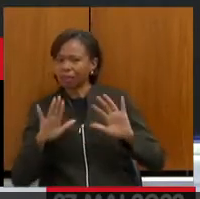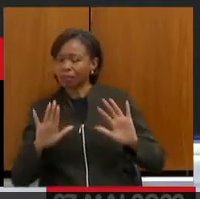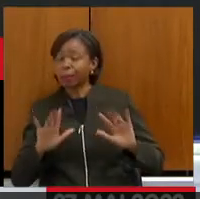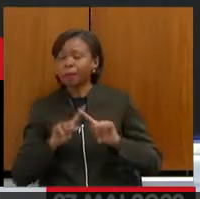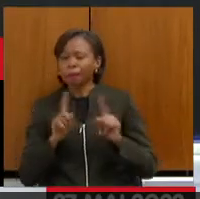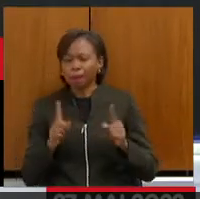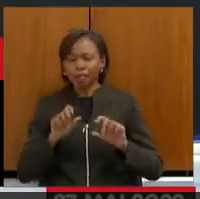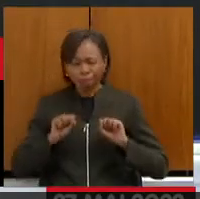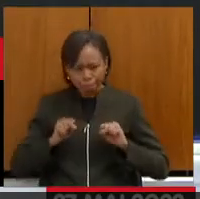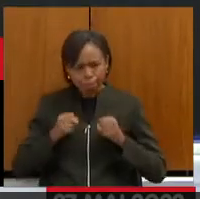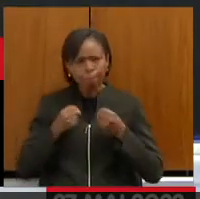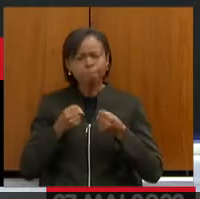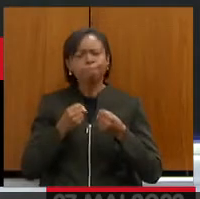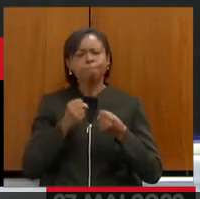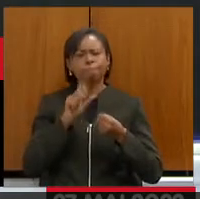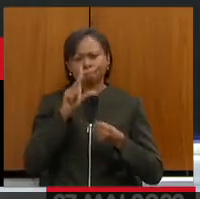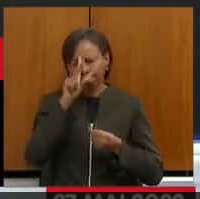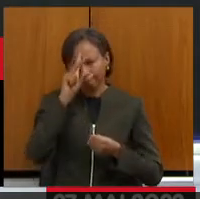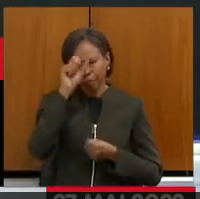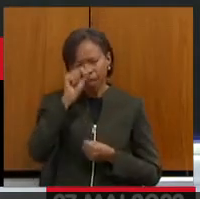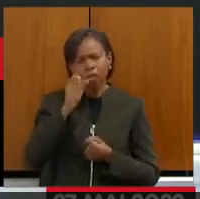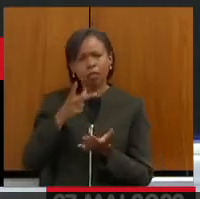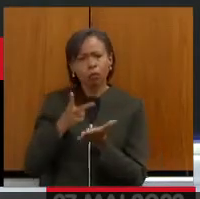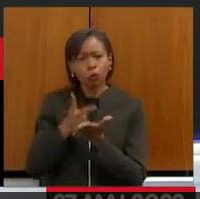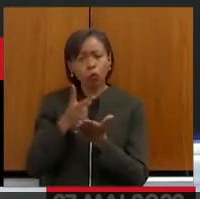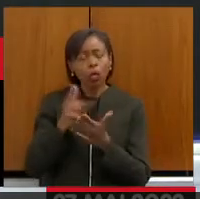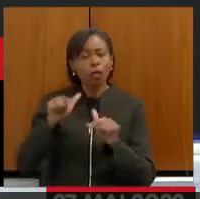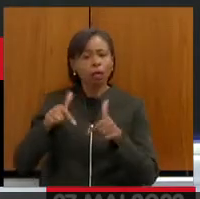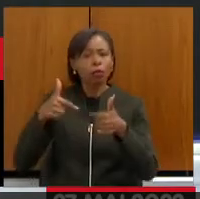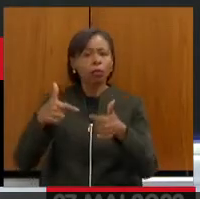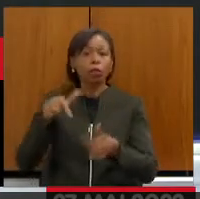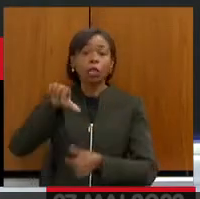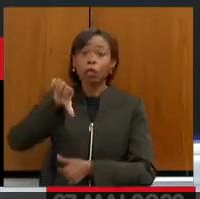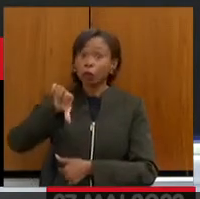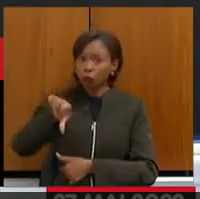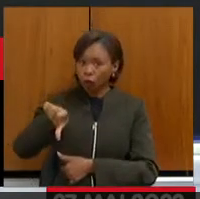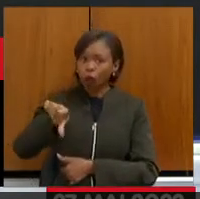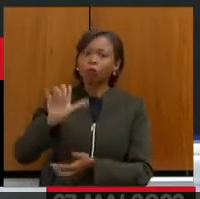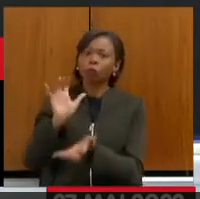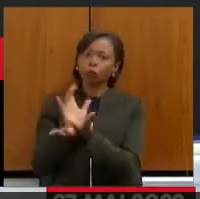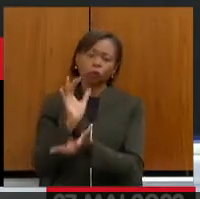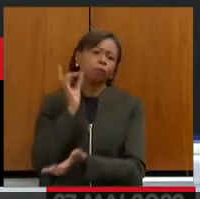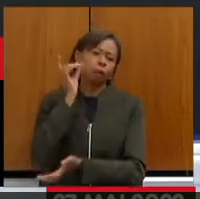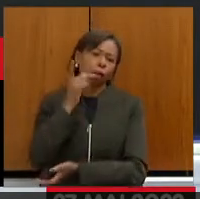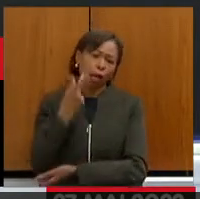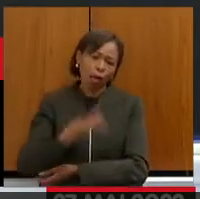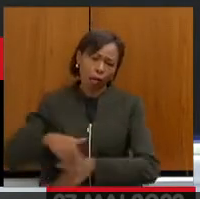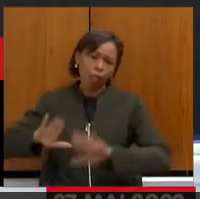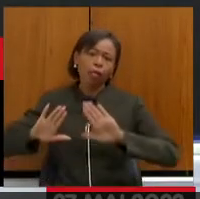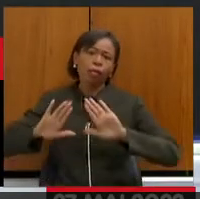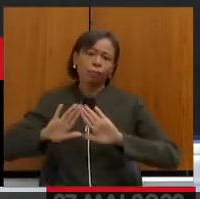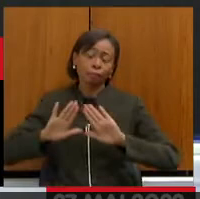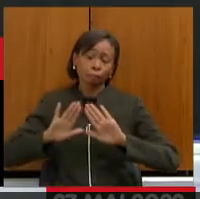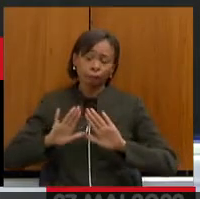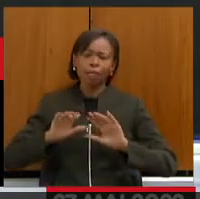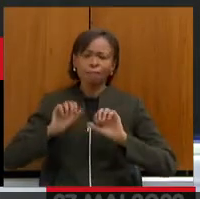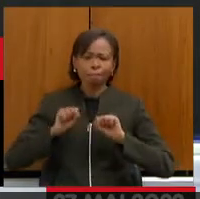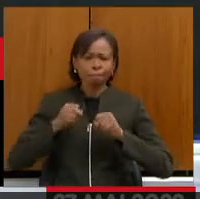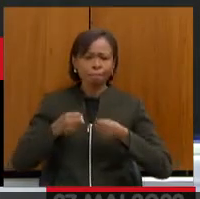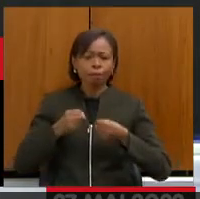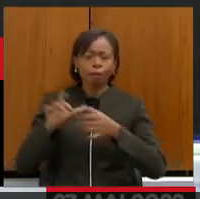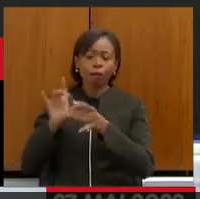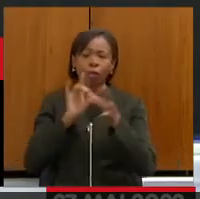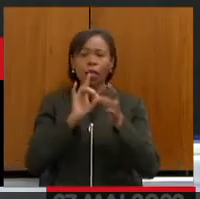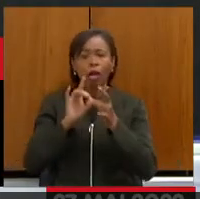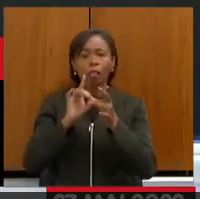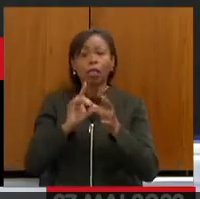fortalece Graças às Nossas ações Aqui nós temos nove parlamentares nesta casa temos procurado fortalecer e